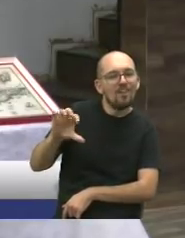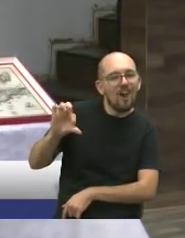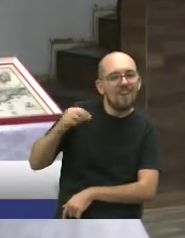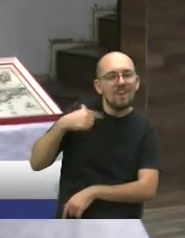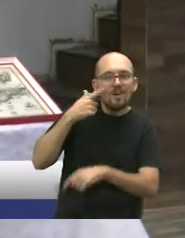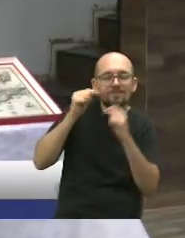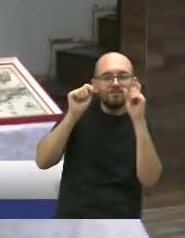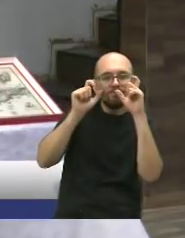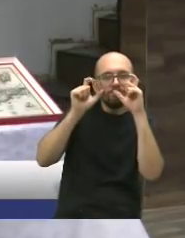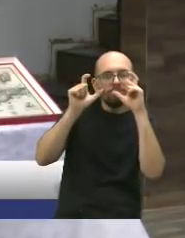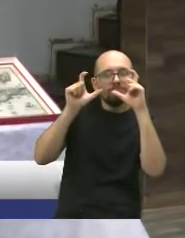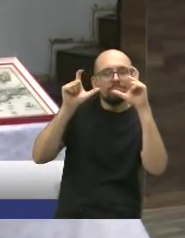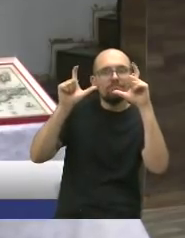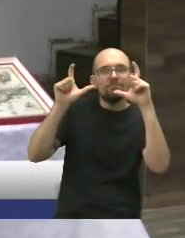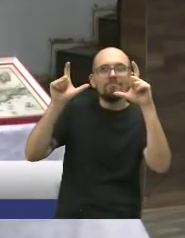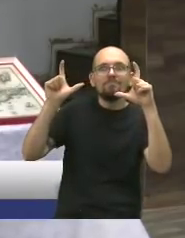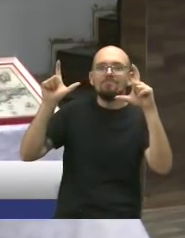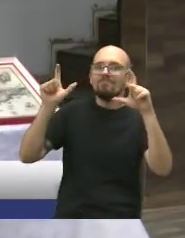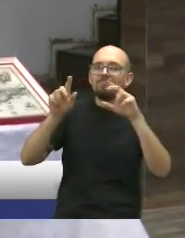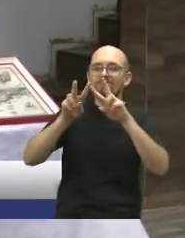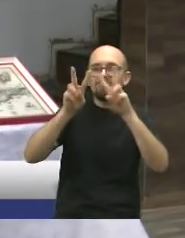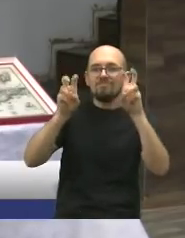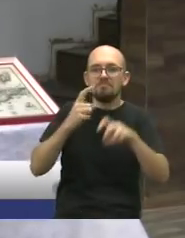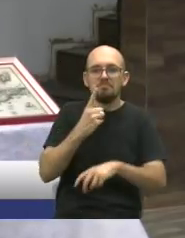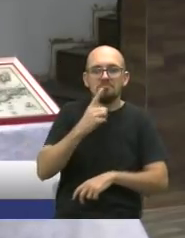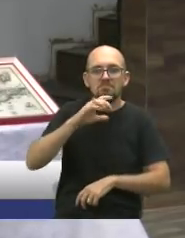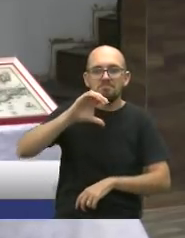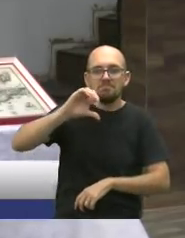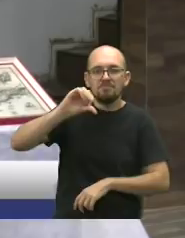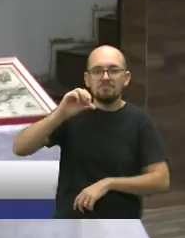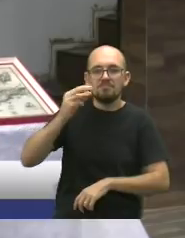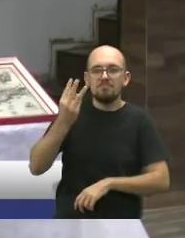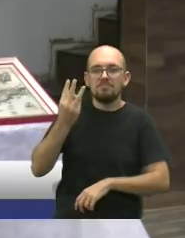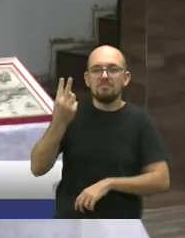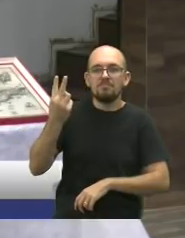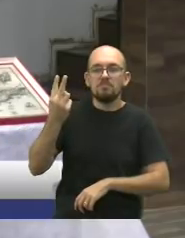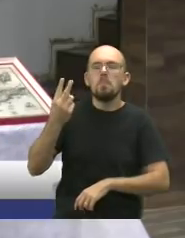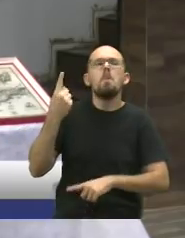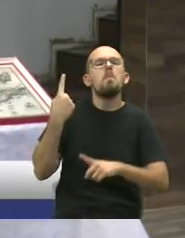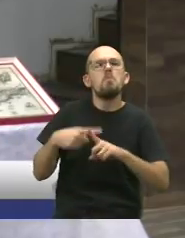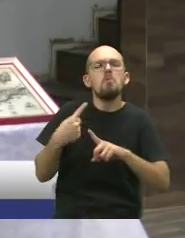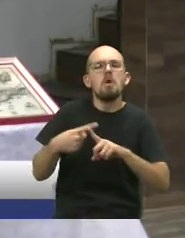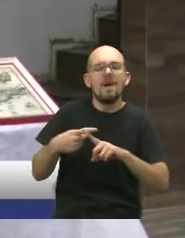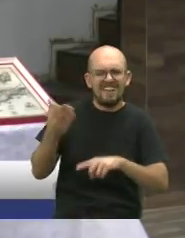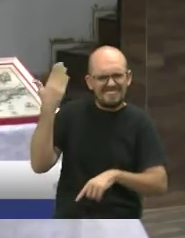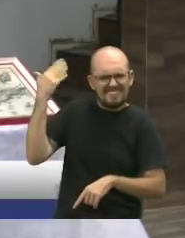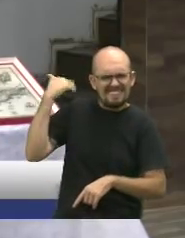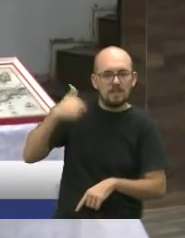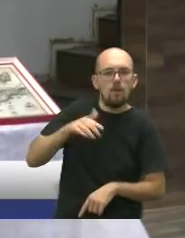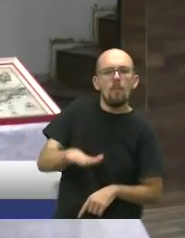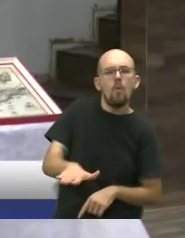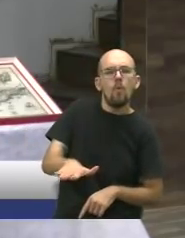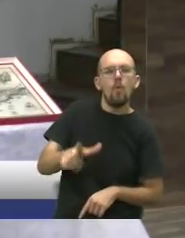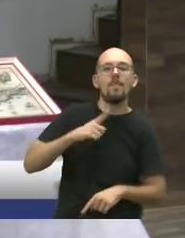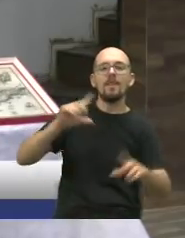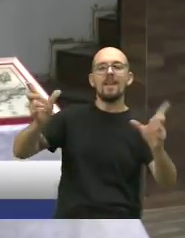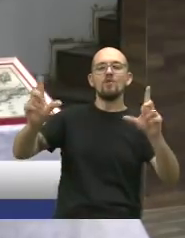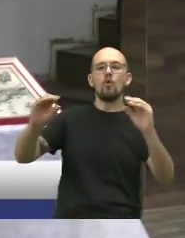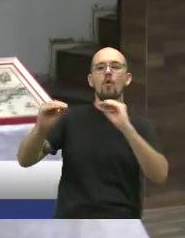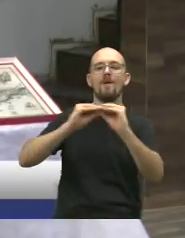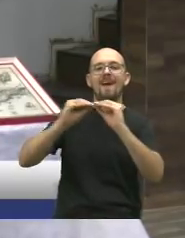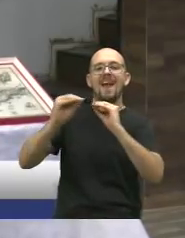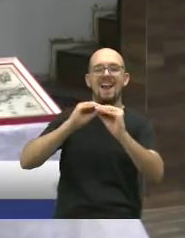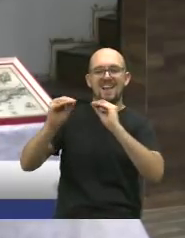o gosto por 32. Havia uma novela que foi transmitida naquela época, era livro, virou